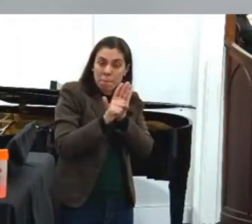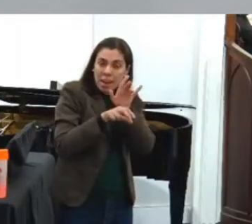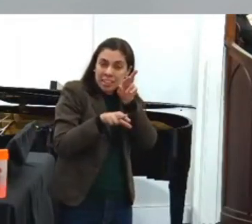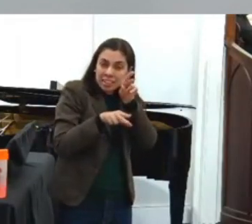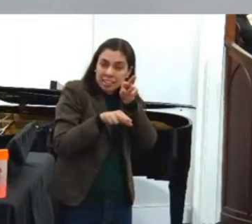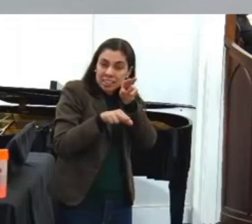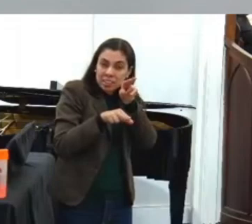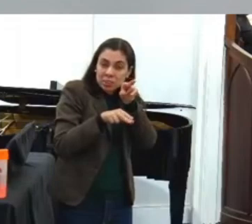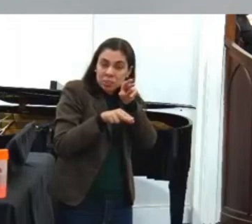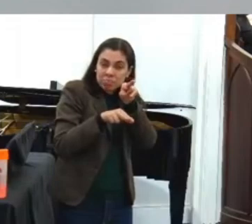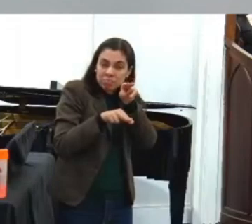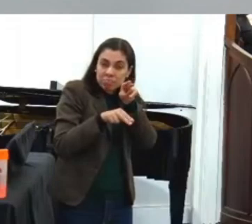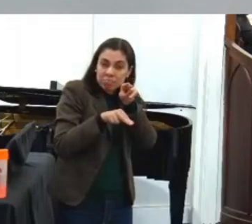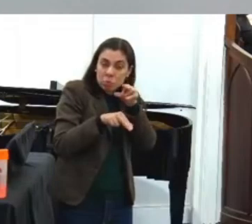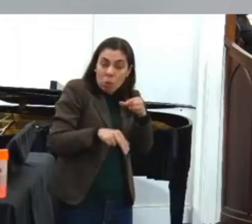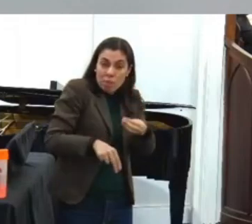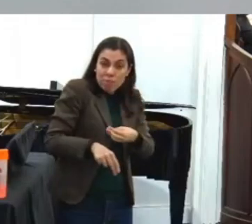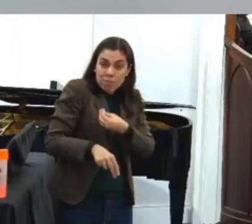conhece o coração.